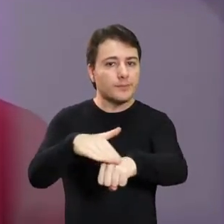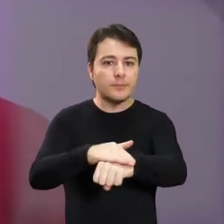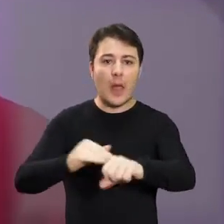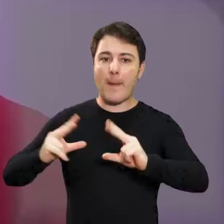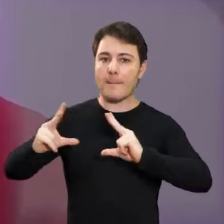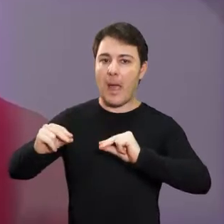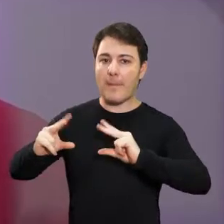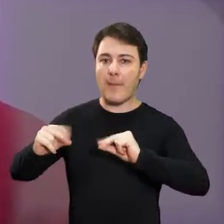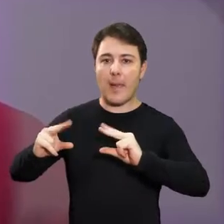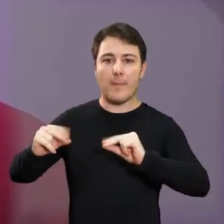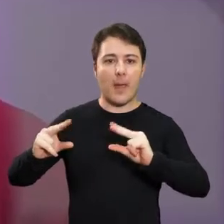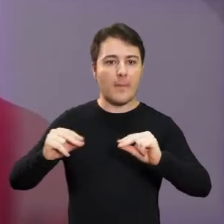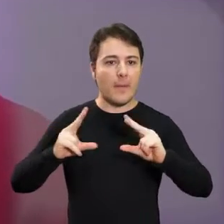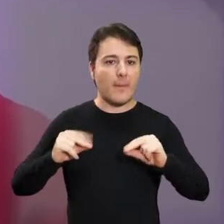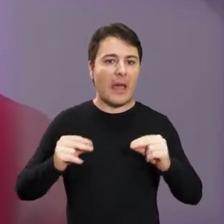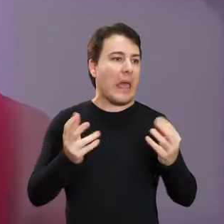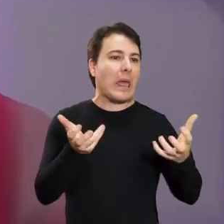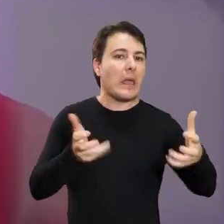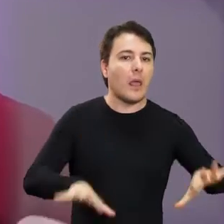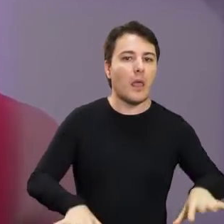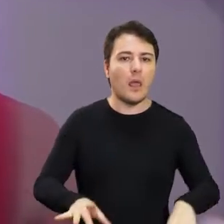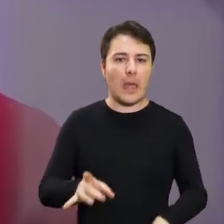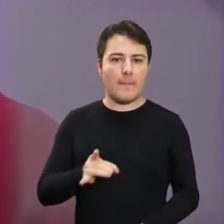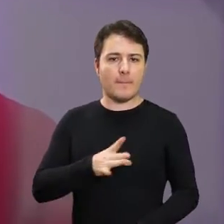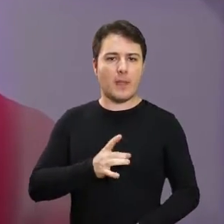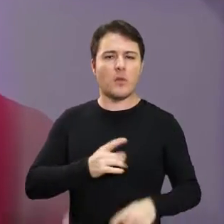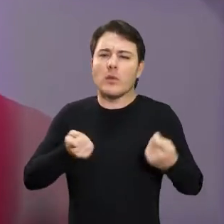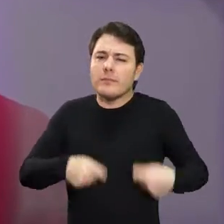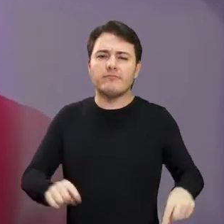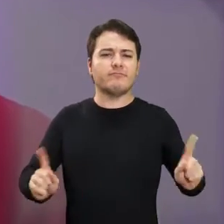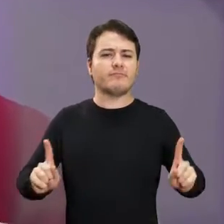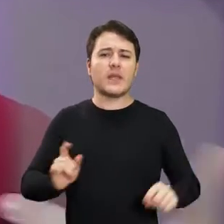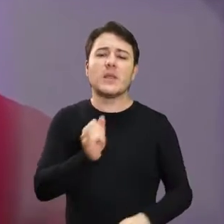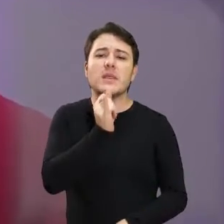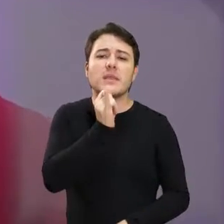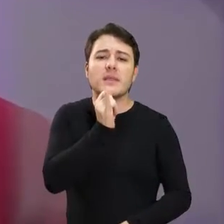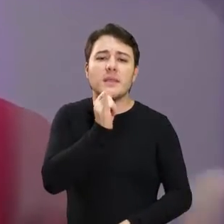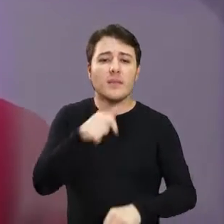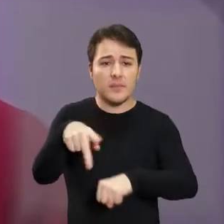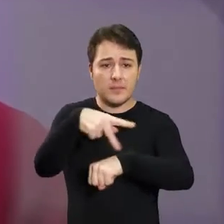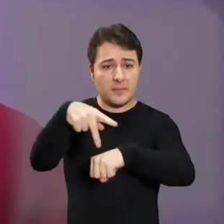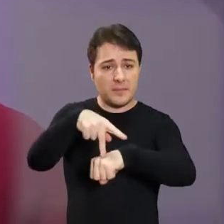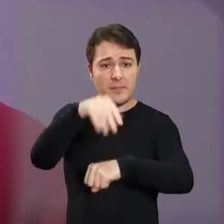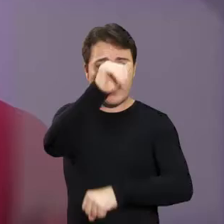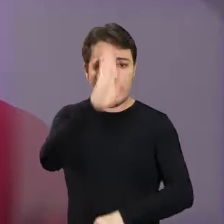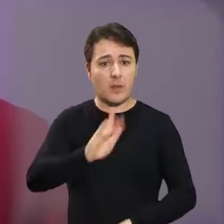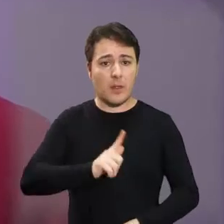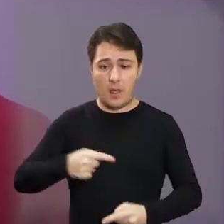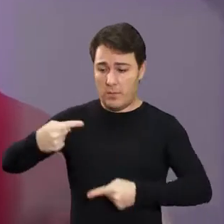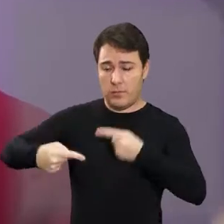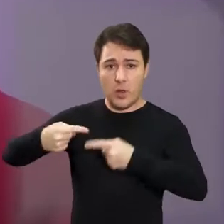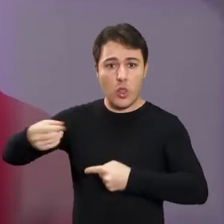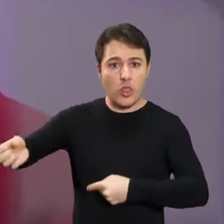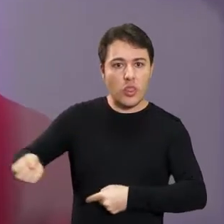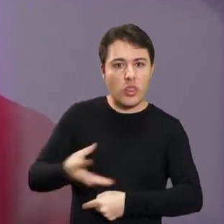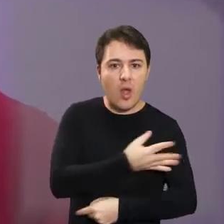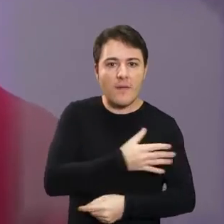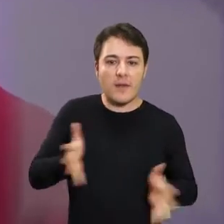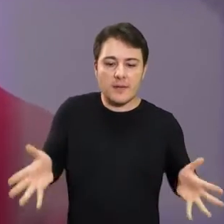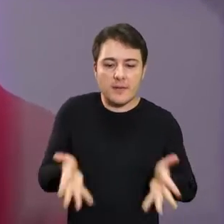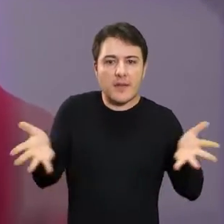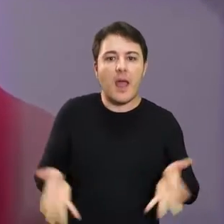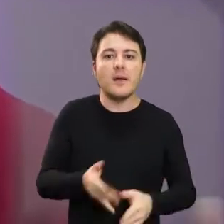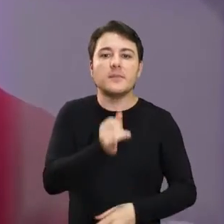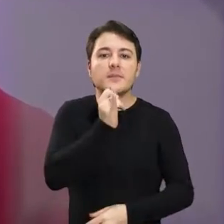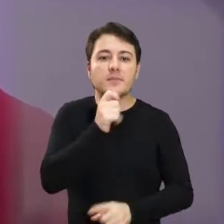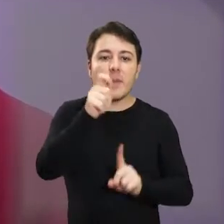menos medo de falar disso. Ainda que nos últimos anos as políticas públicas tenham avançado muito, como por exemplo a promoção aí